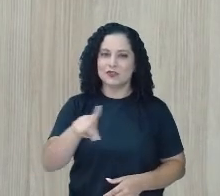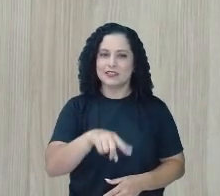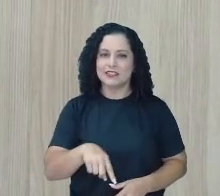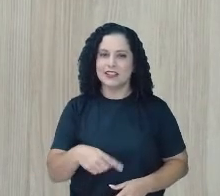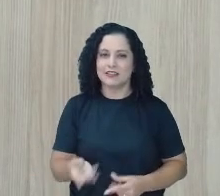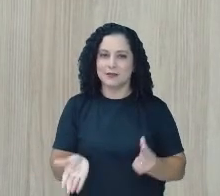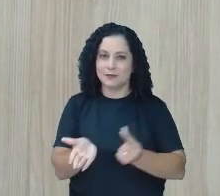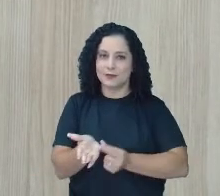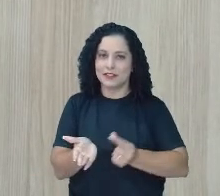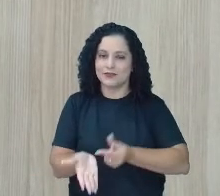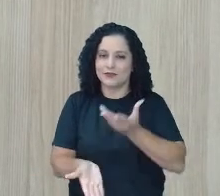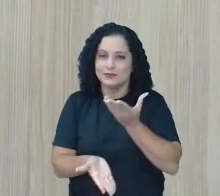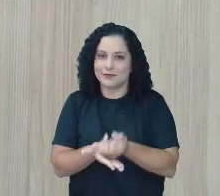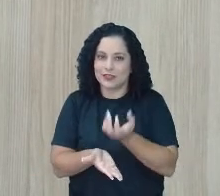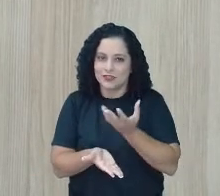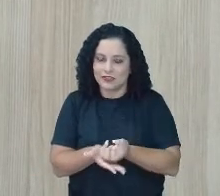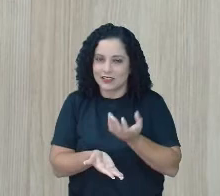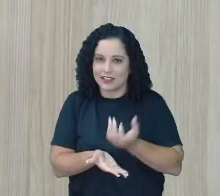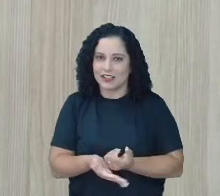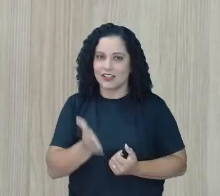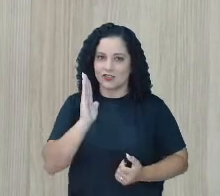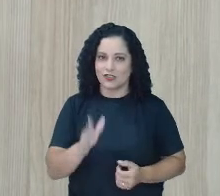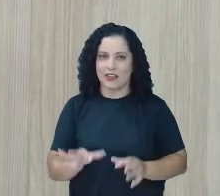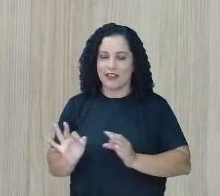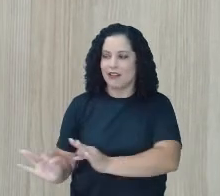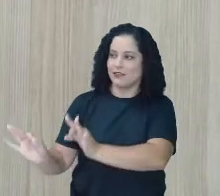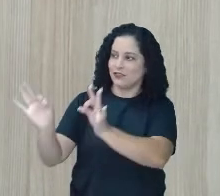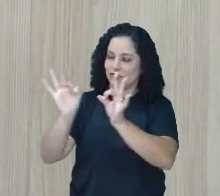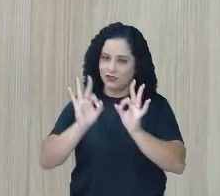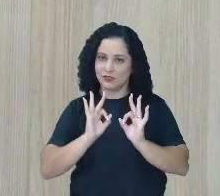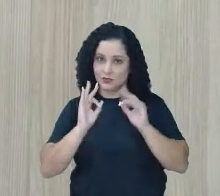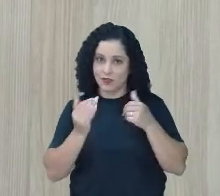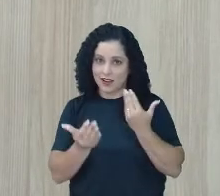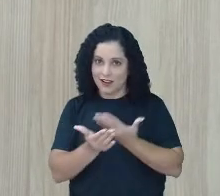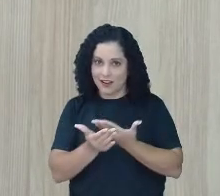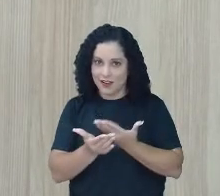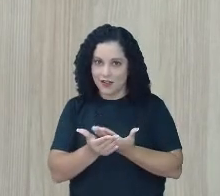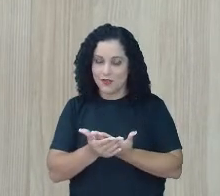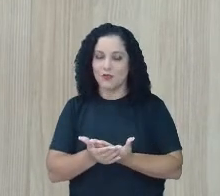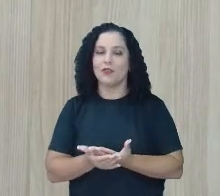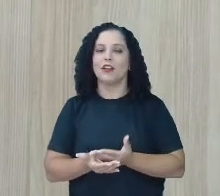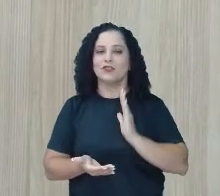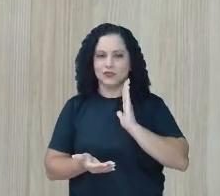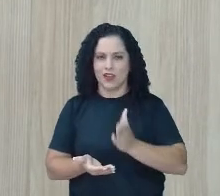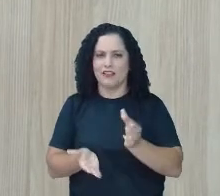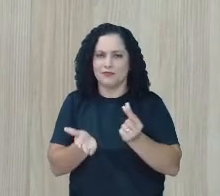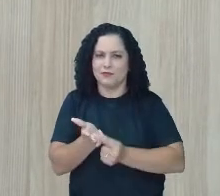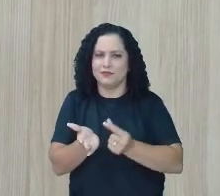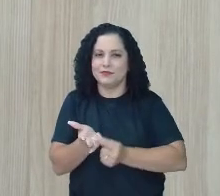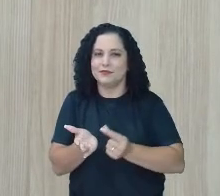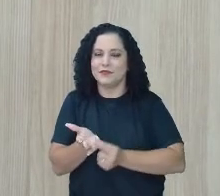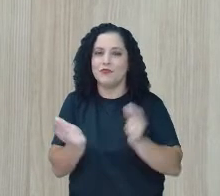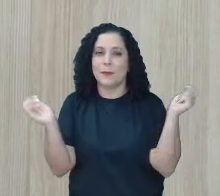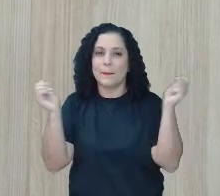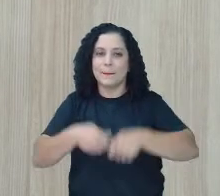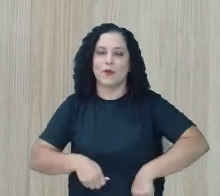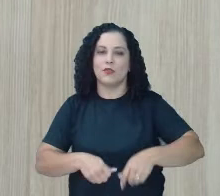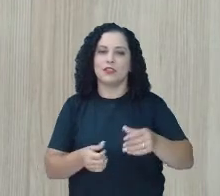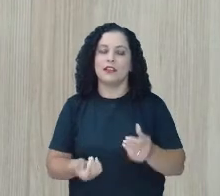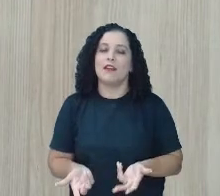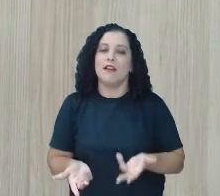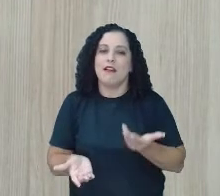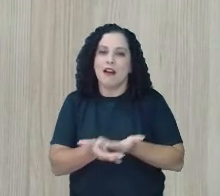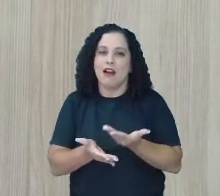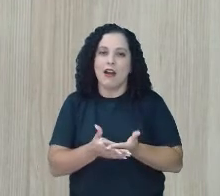nosso aplicativo. Se você já está assistindo essa aula através do aplicativo, envia esse vídeo ou dá